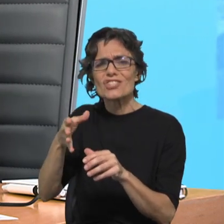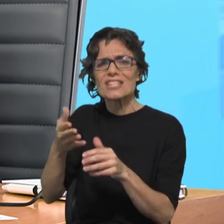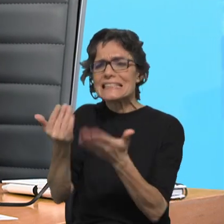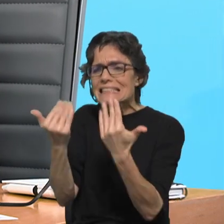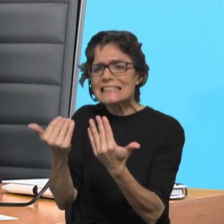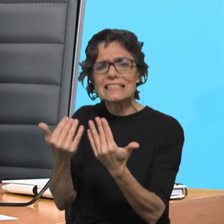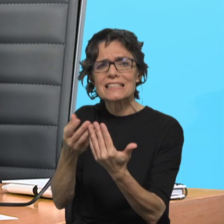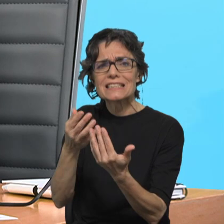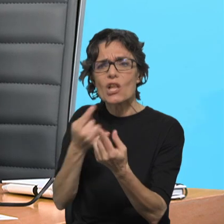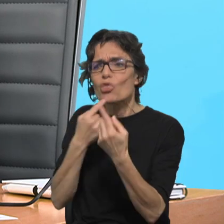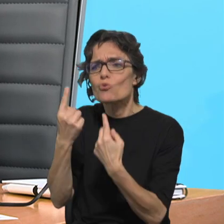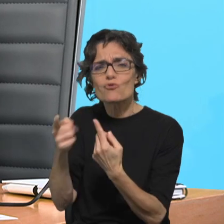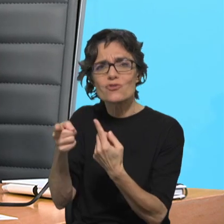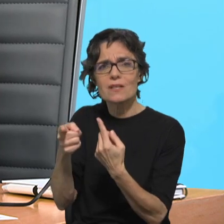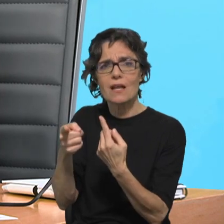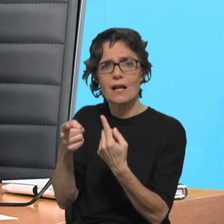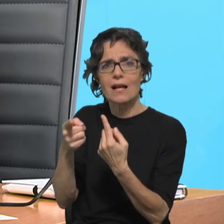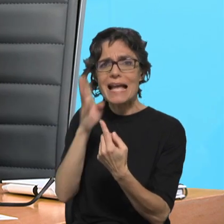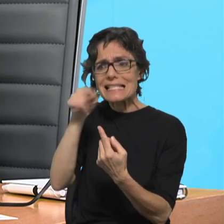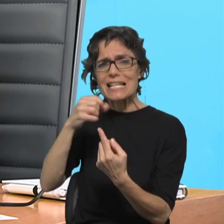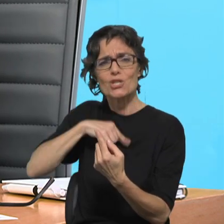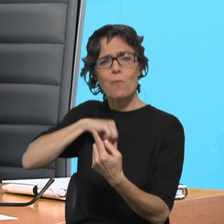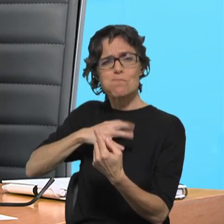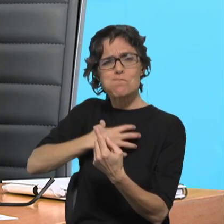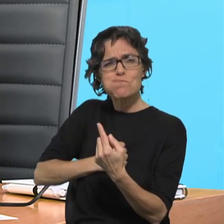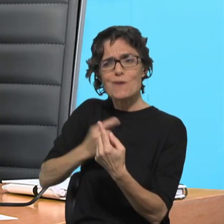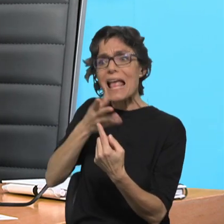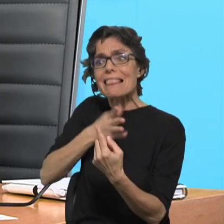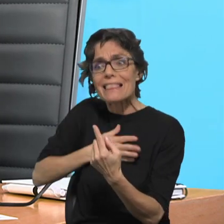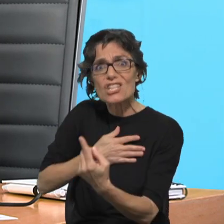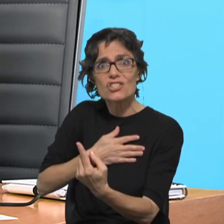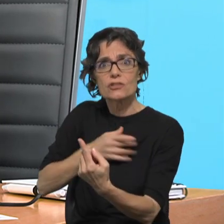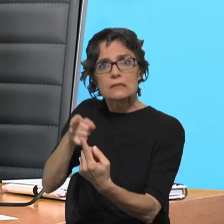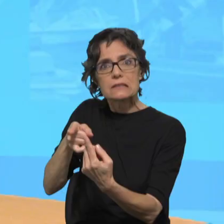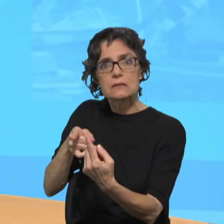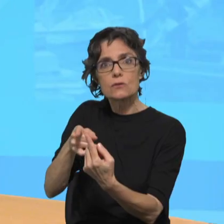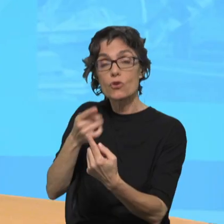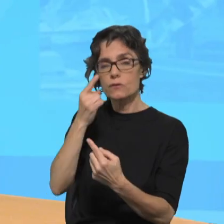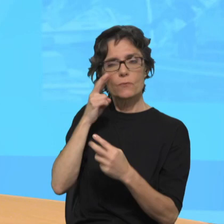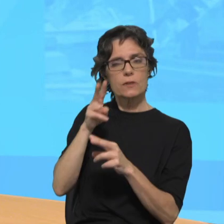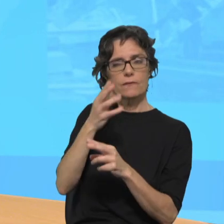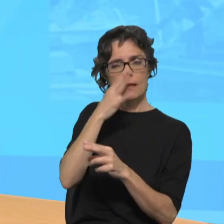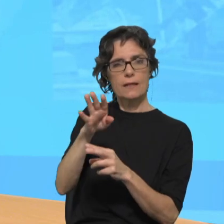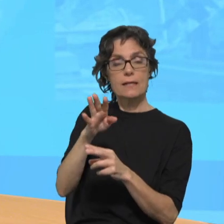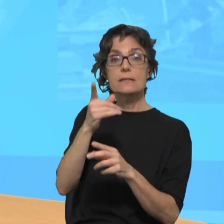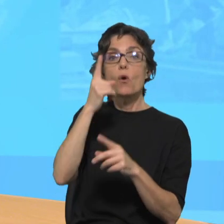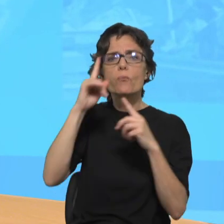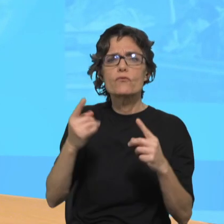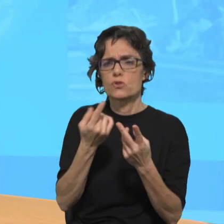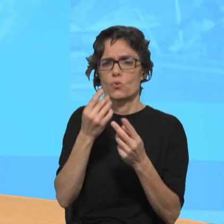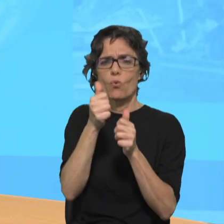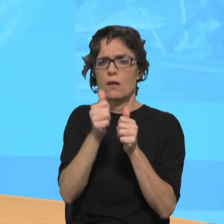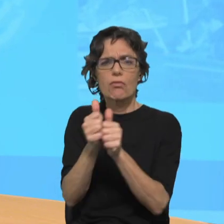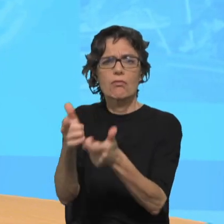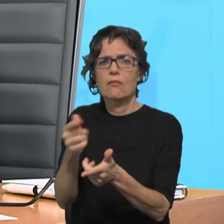Temos que perceber, temos que estar atentos à atitude e aos comportamentos das crianças. E os professores e os educadores aqui